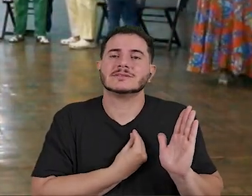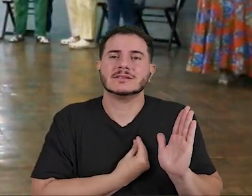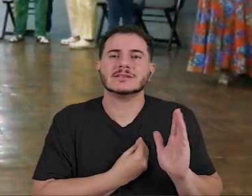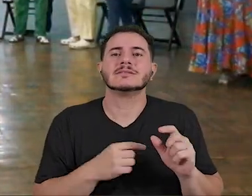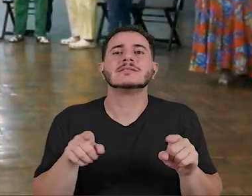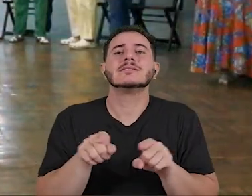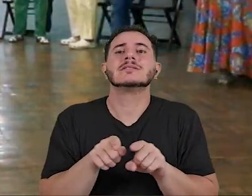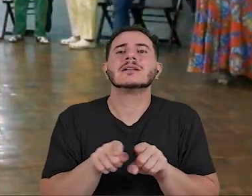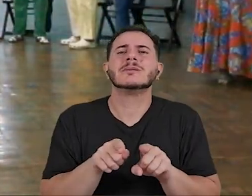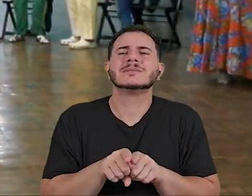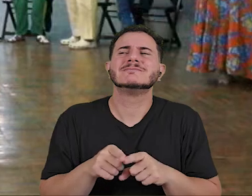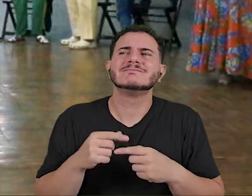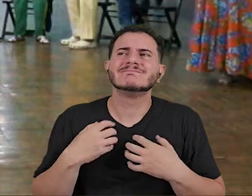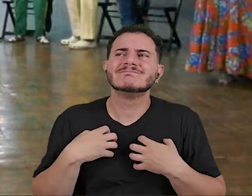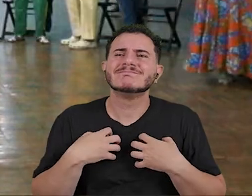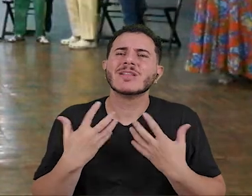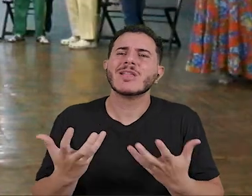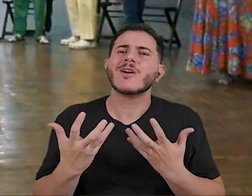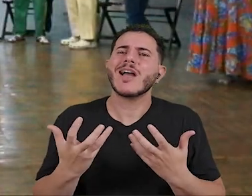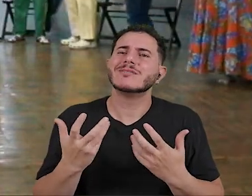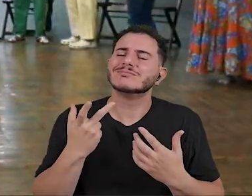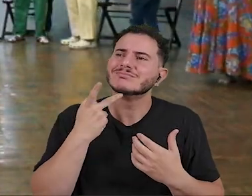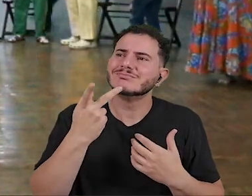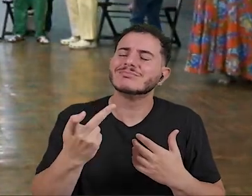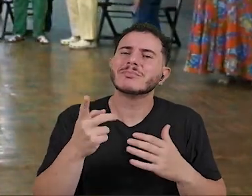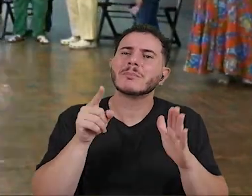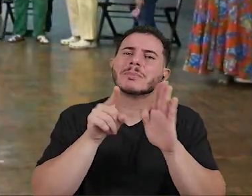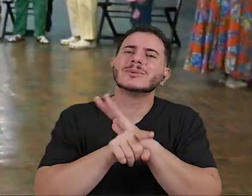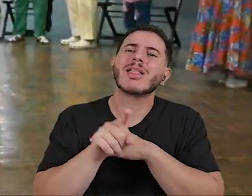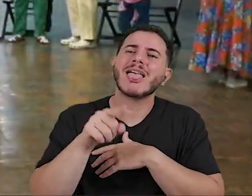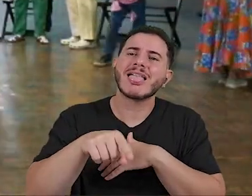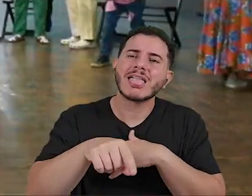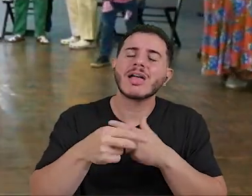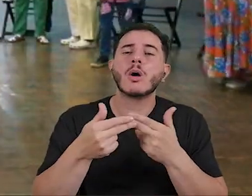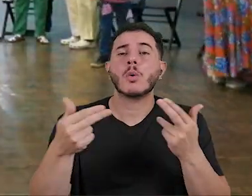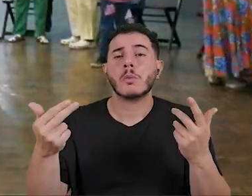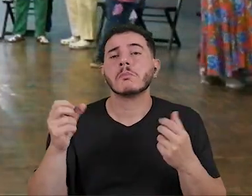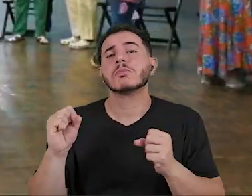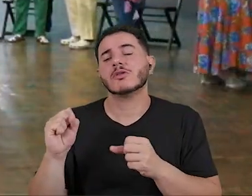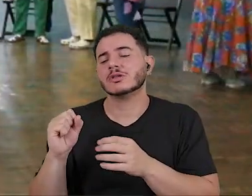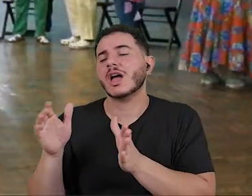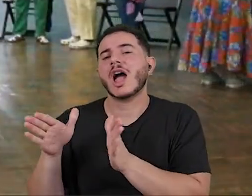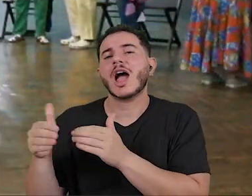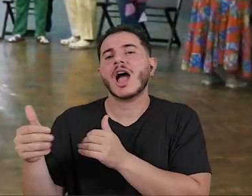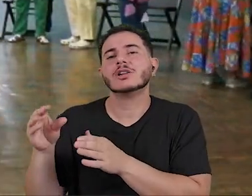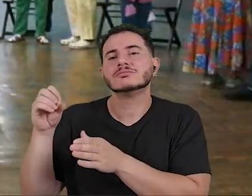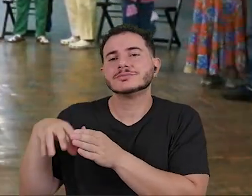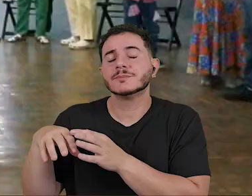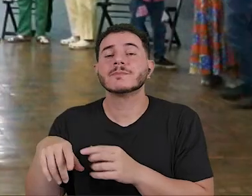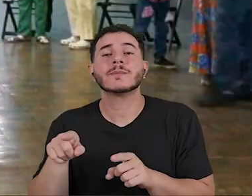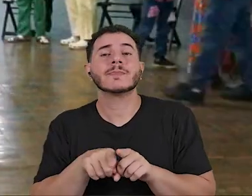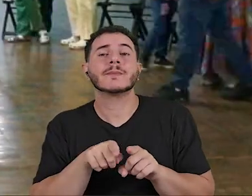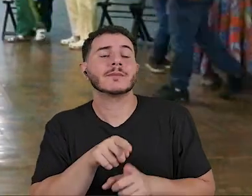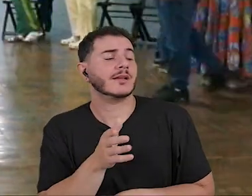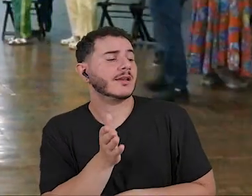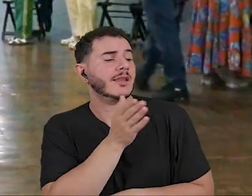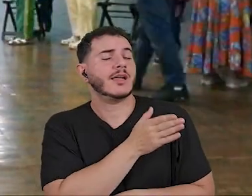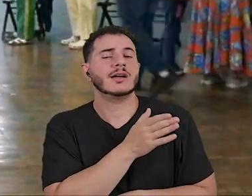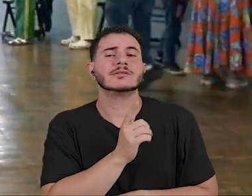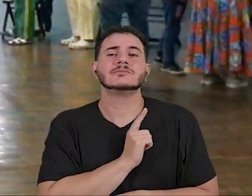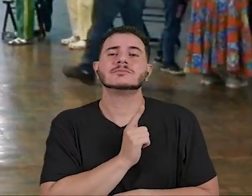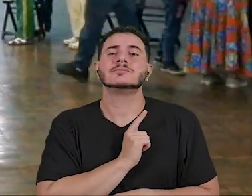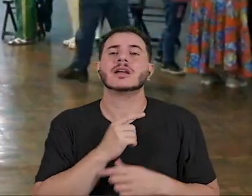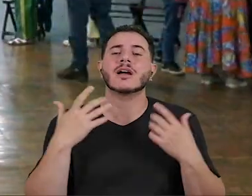inquietações. Temos ali ao lado as camisetas das nações, camiseta do Rochedo, copos